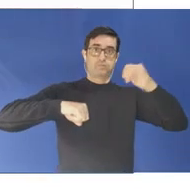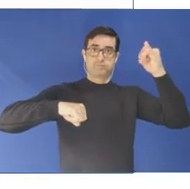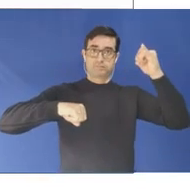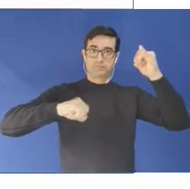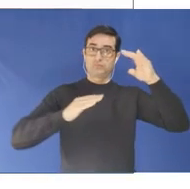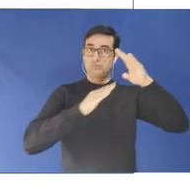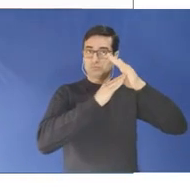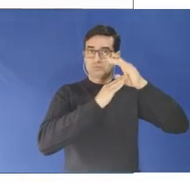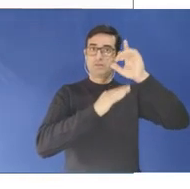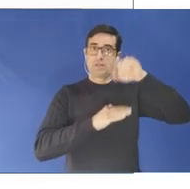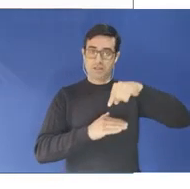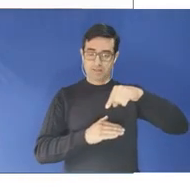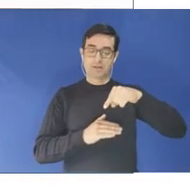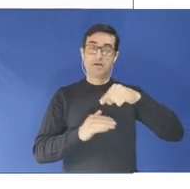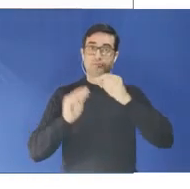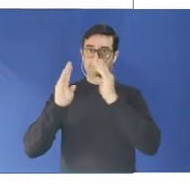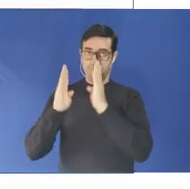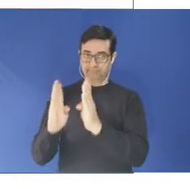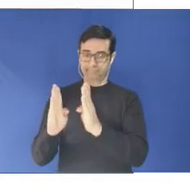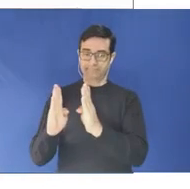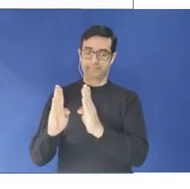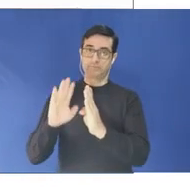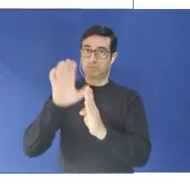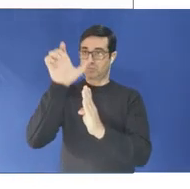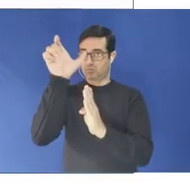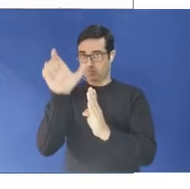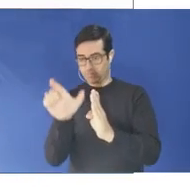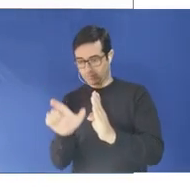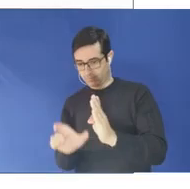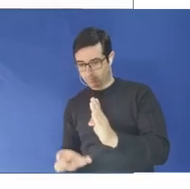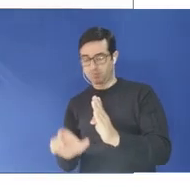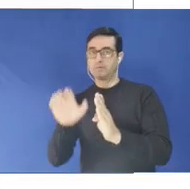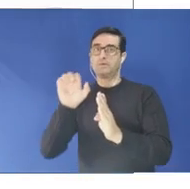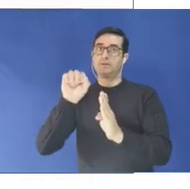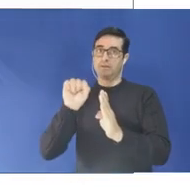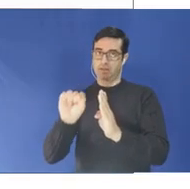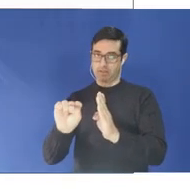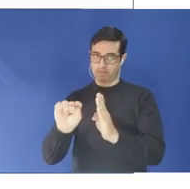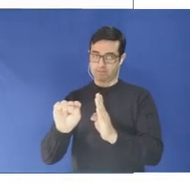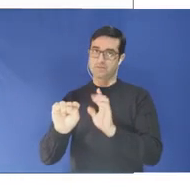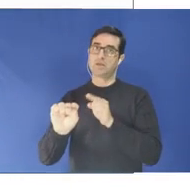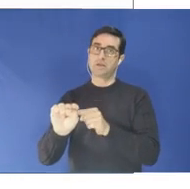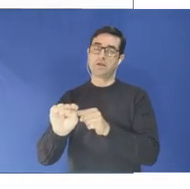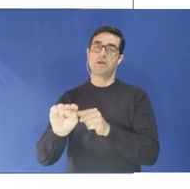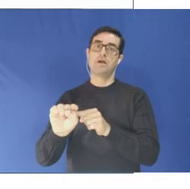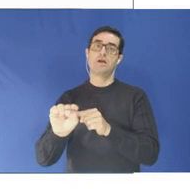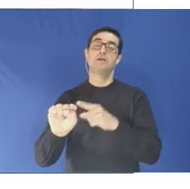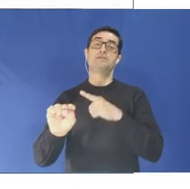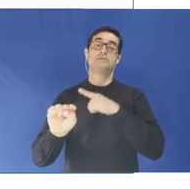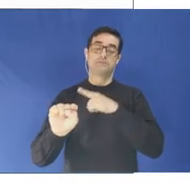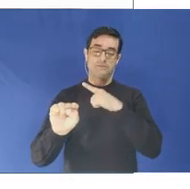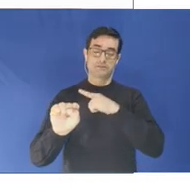no subnível correspondente ao bloco. Ou seja, os elementos que se encontram aqui no bloco